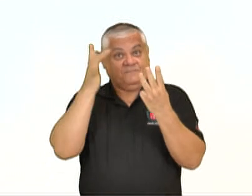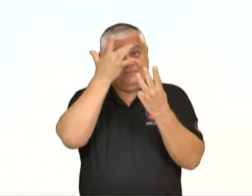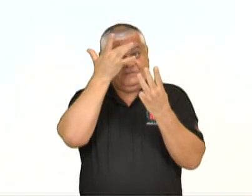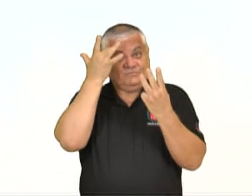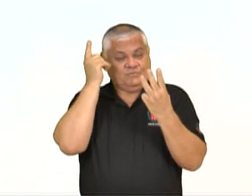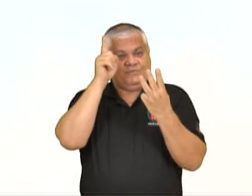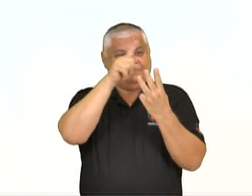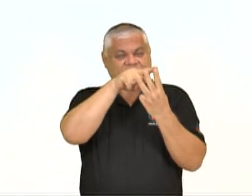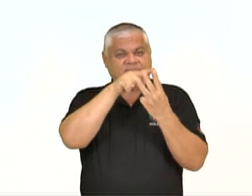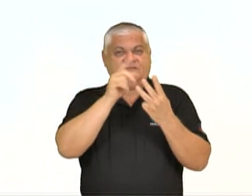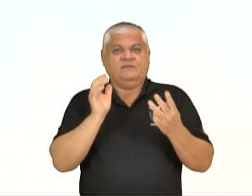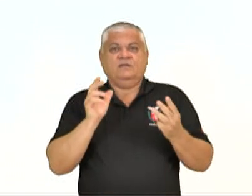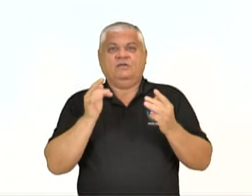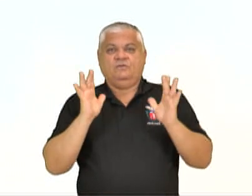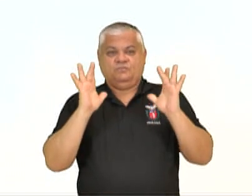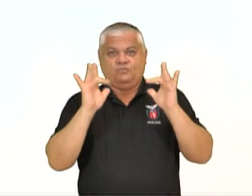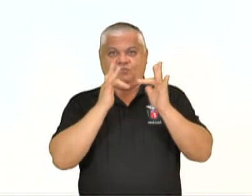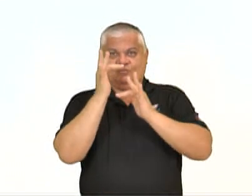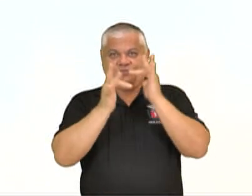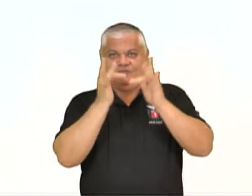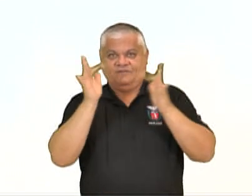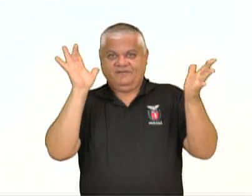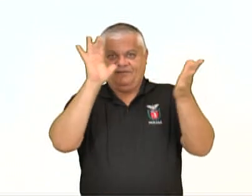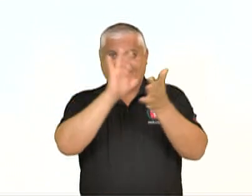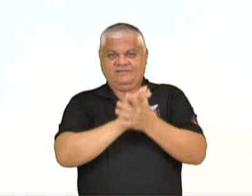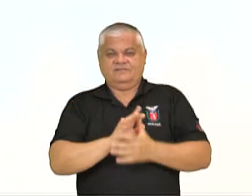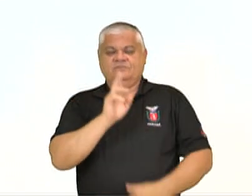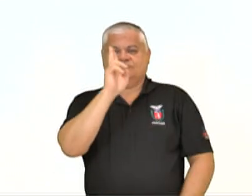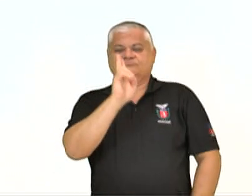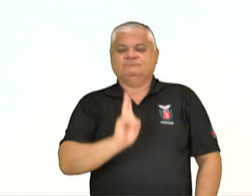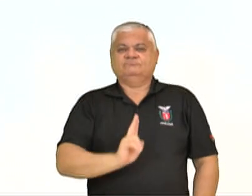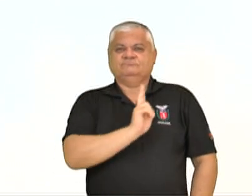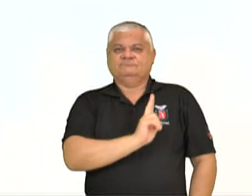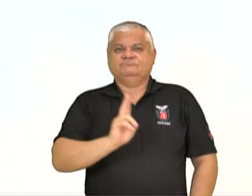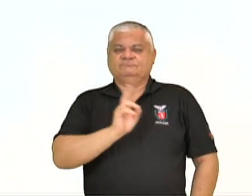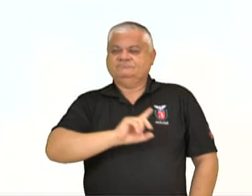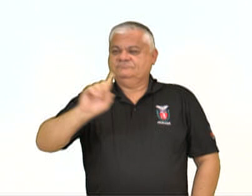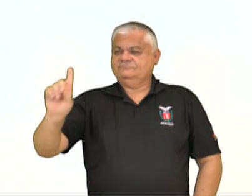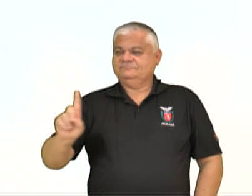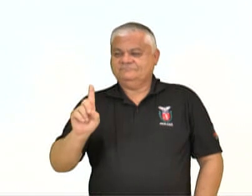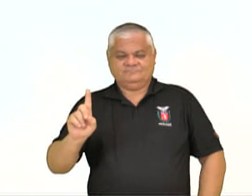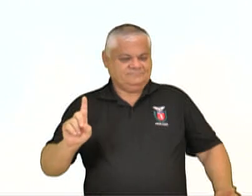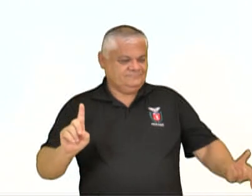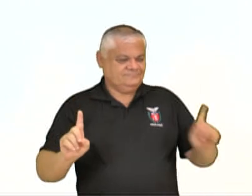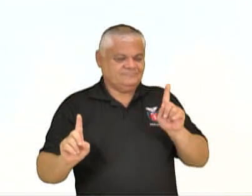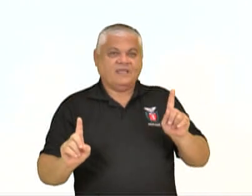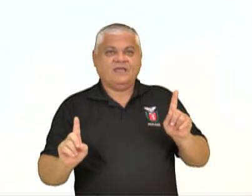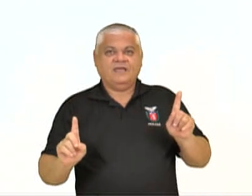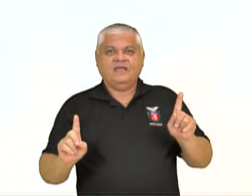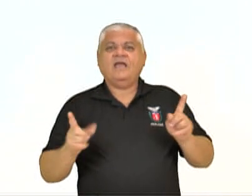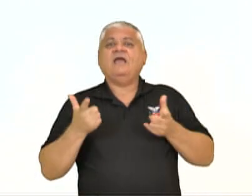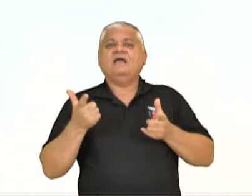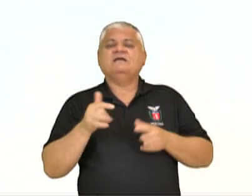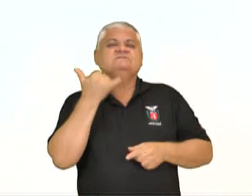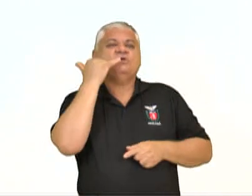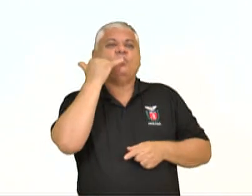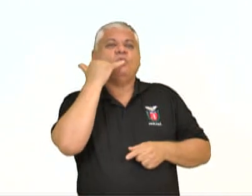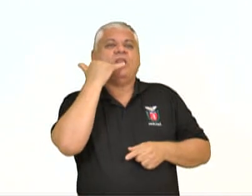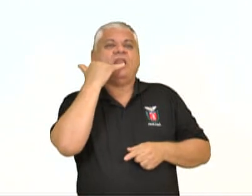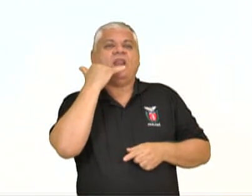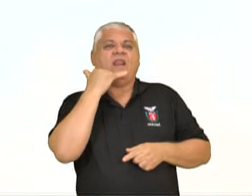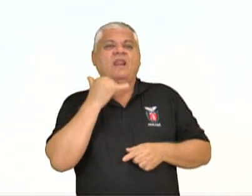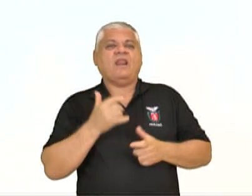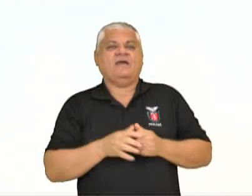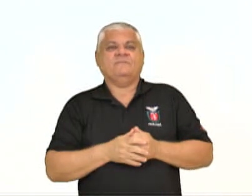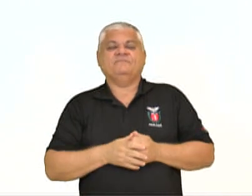o casal de noivos e o padre. Ambos os noivos estão com celulares nas mãos, o padre